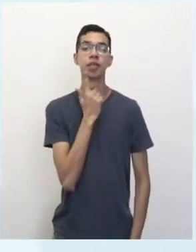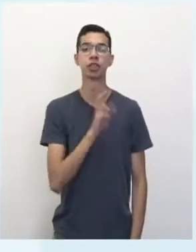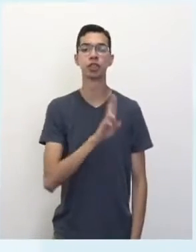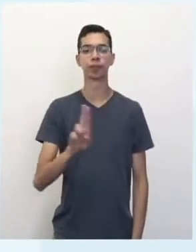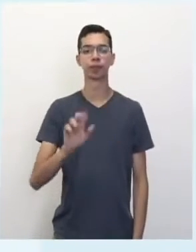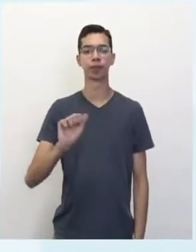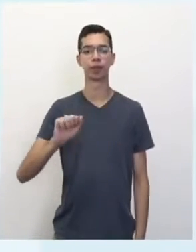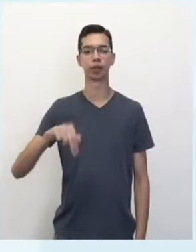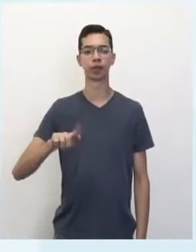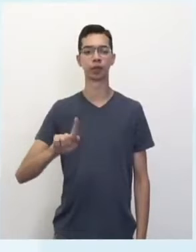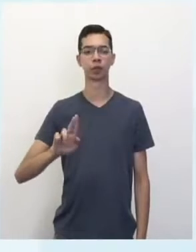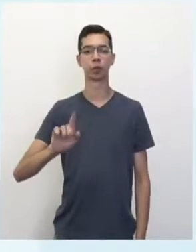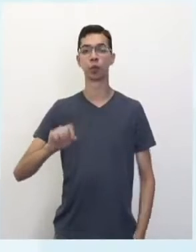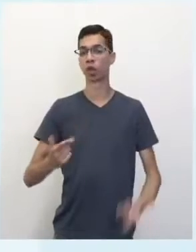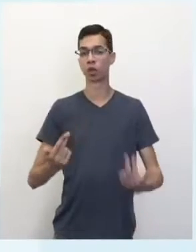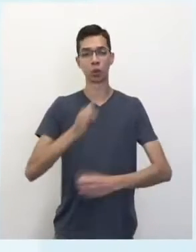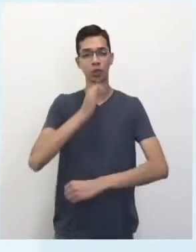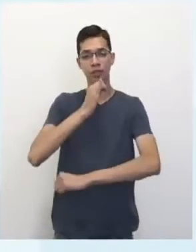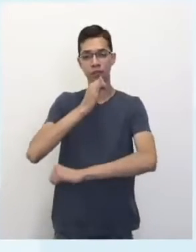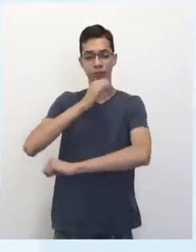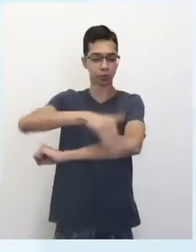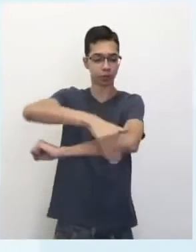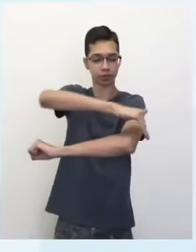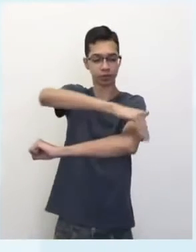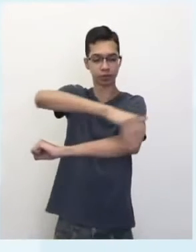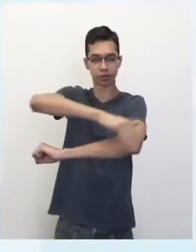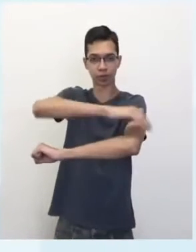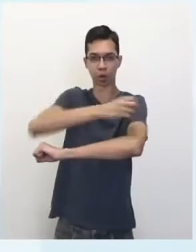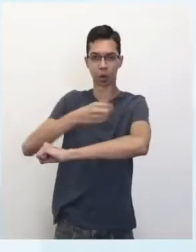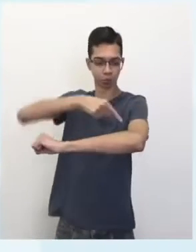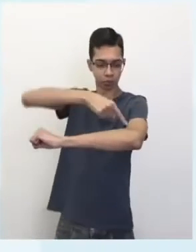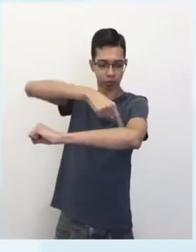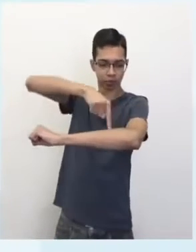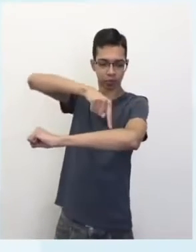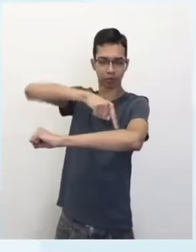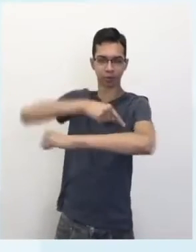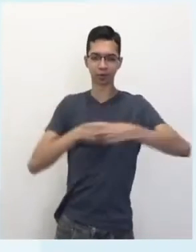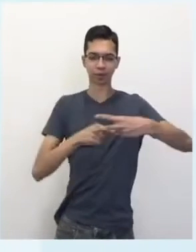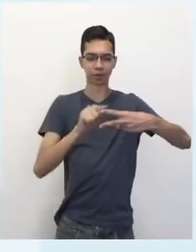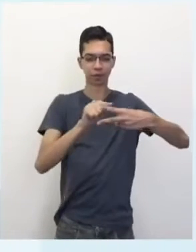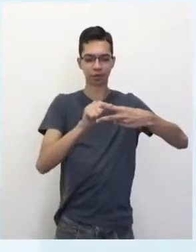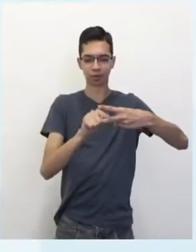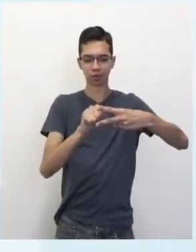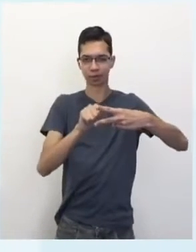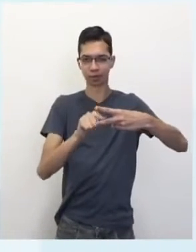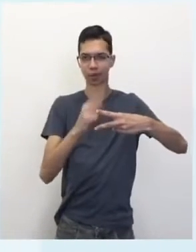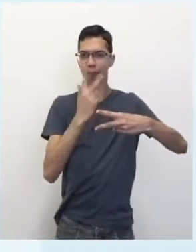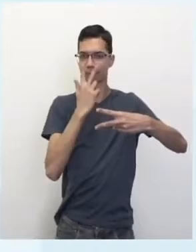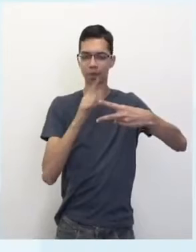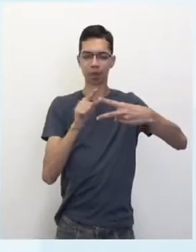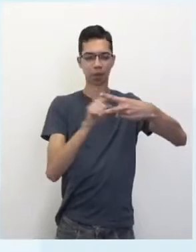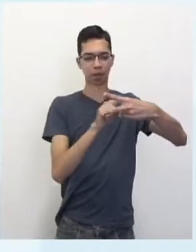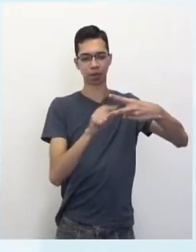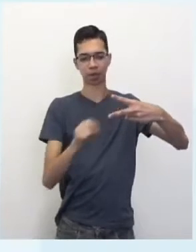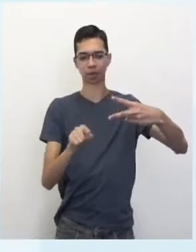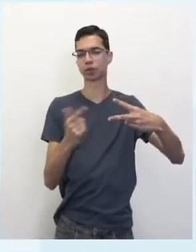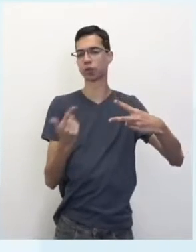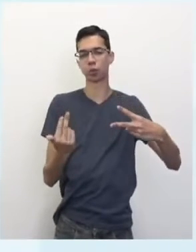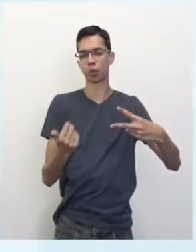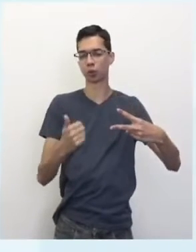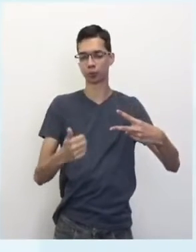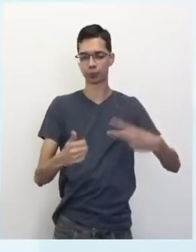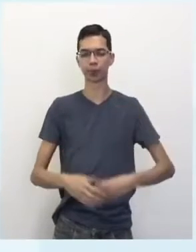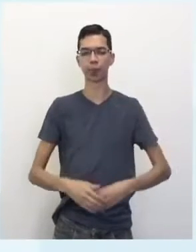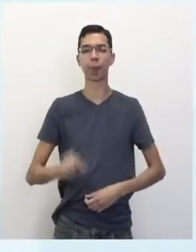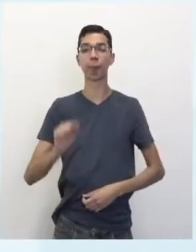uma esquina, canto, dobra. É o diminutivo de uma base, né? Indo-europeia anc, que é